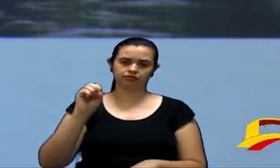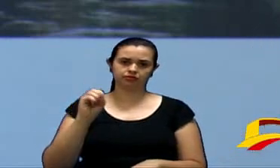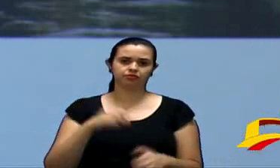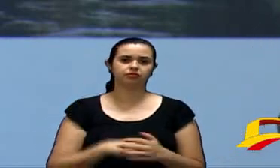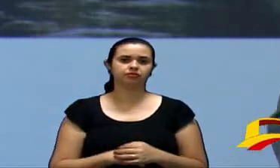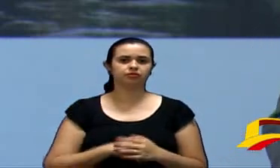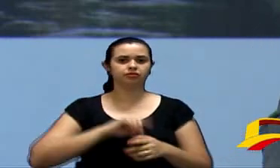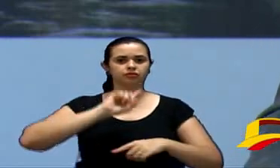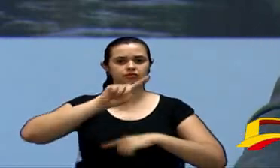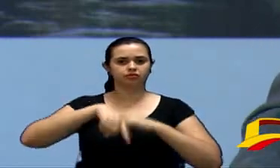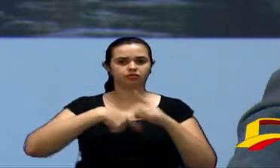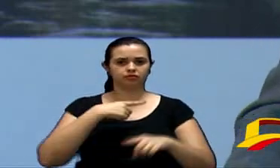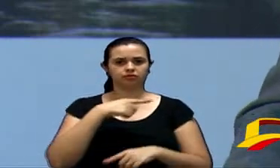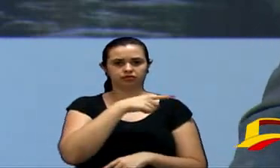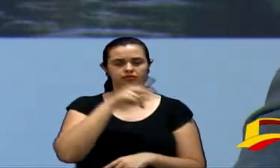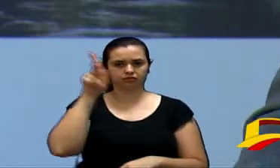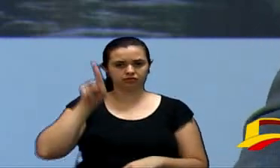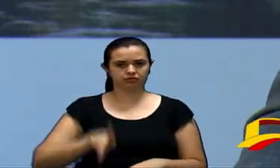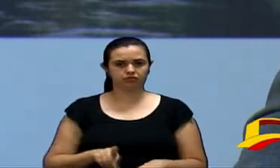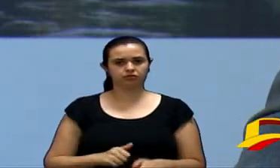e depois para Vossa Excelência.